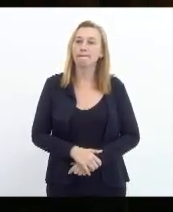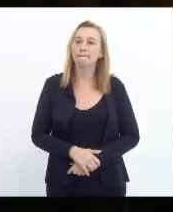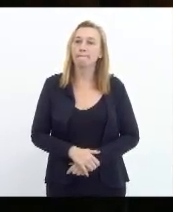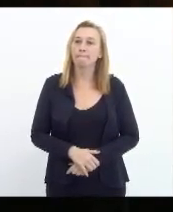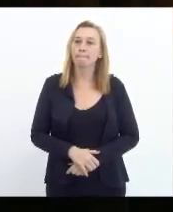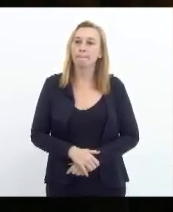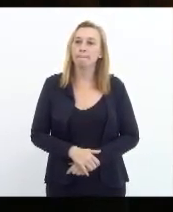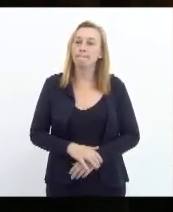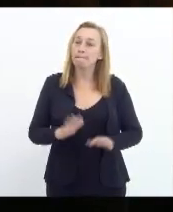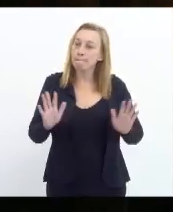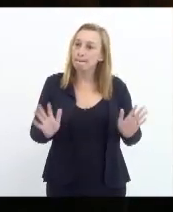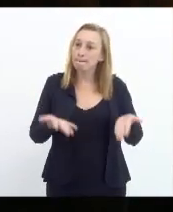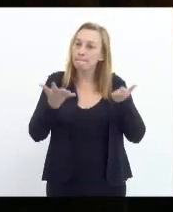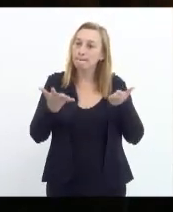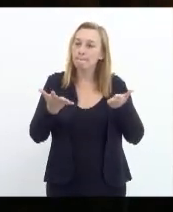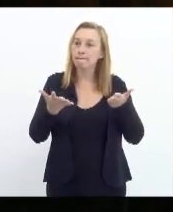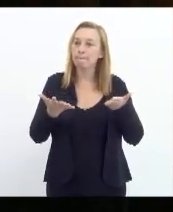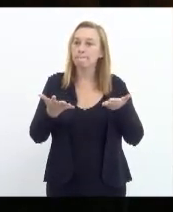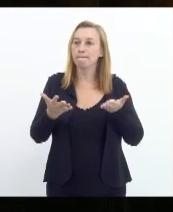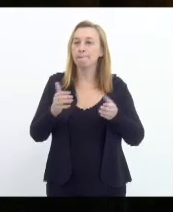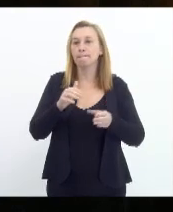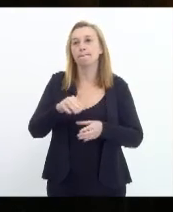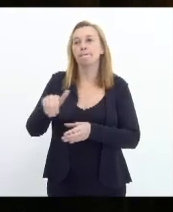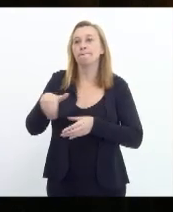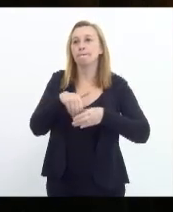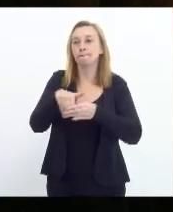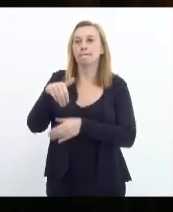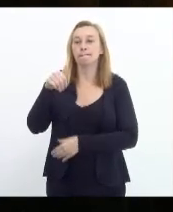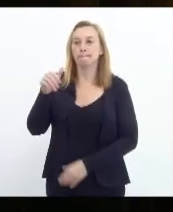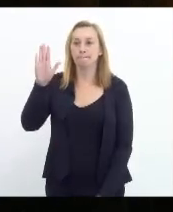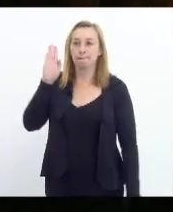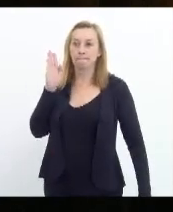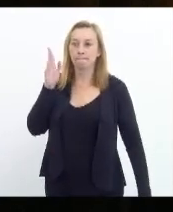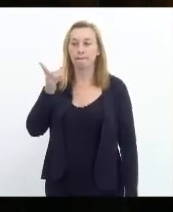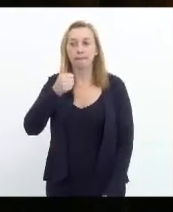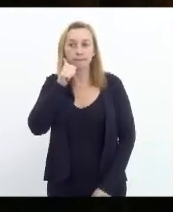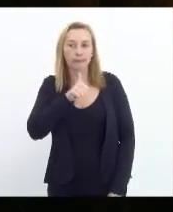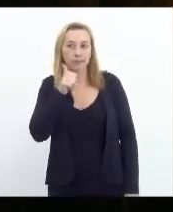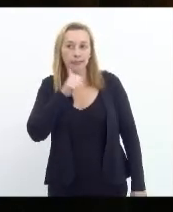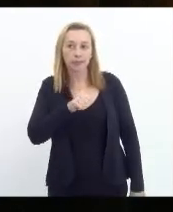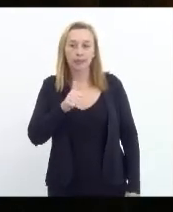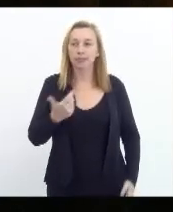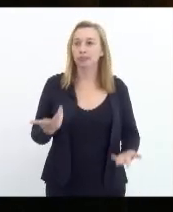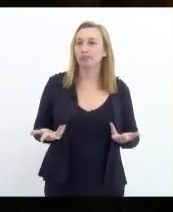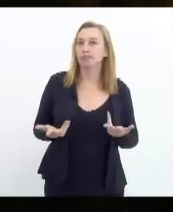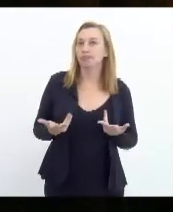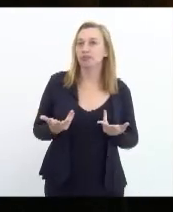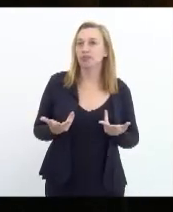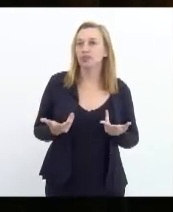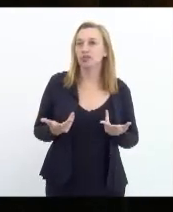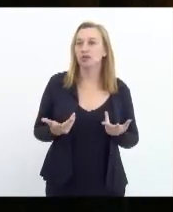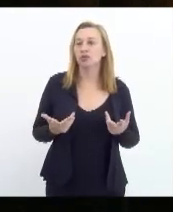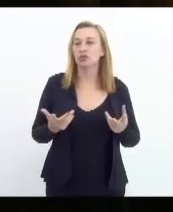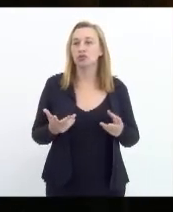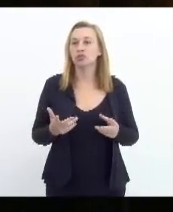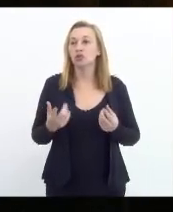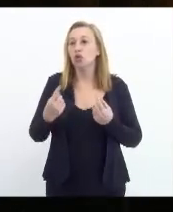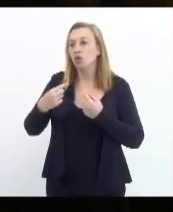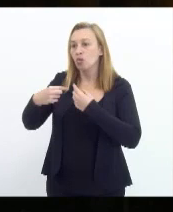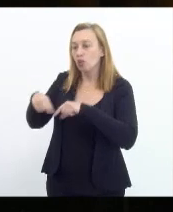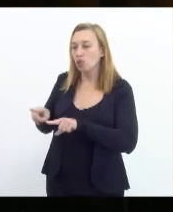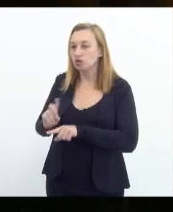o incentivo as candidaturas femininas sejam elas de situação sejam elas de